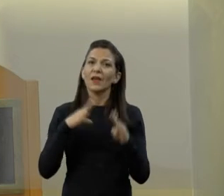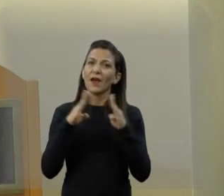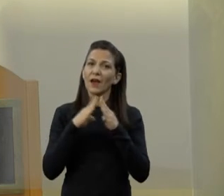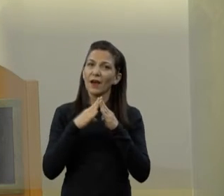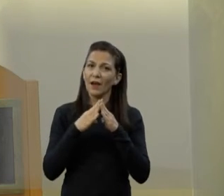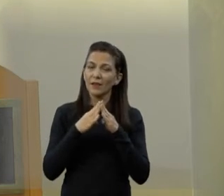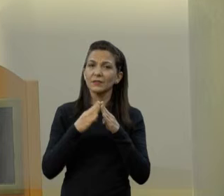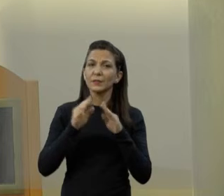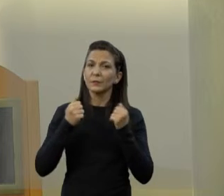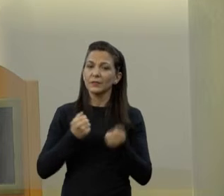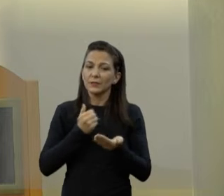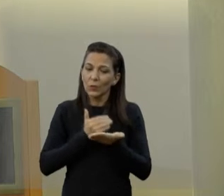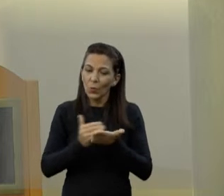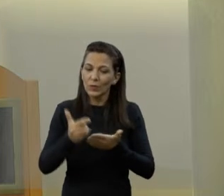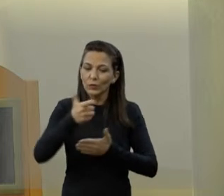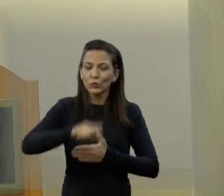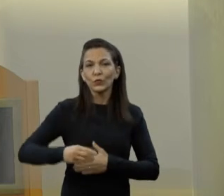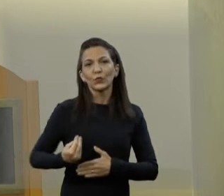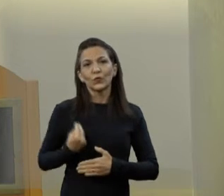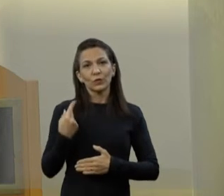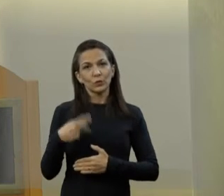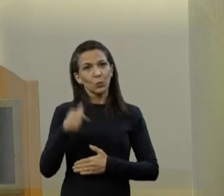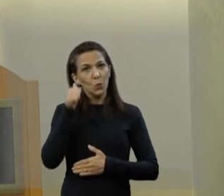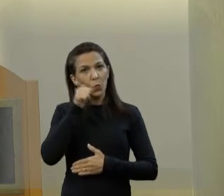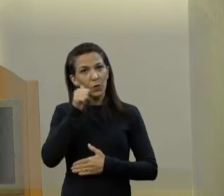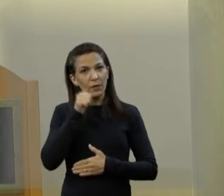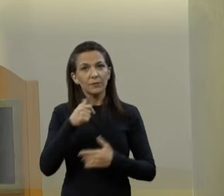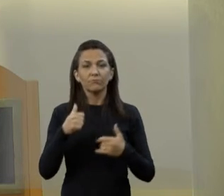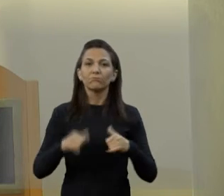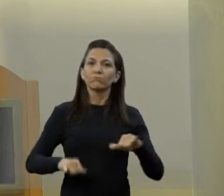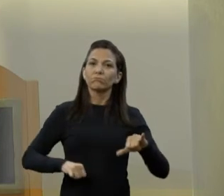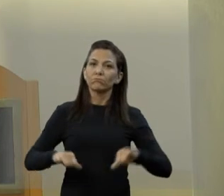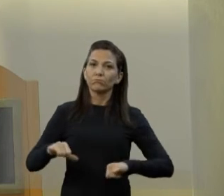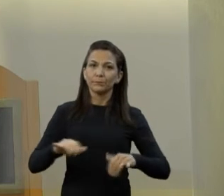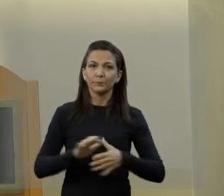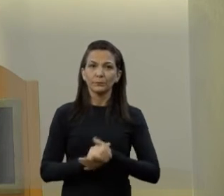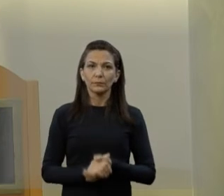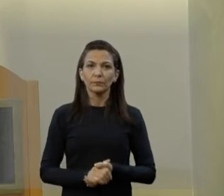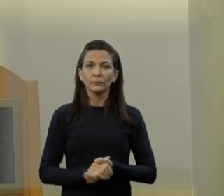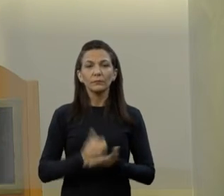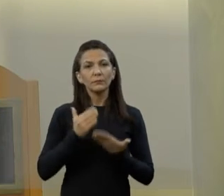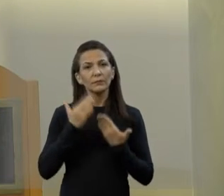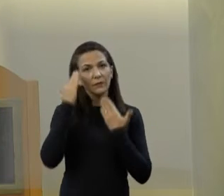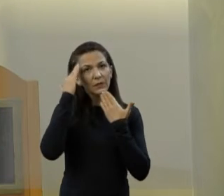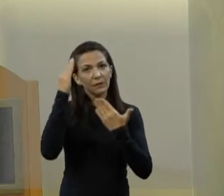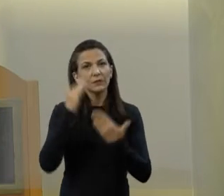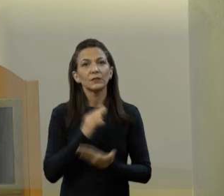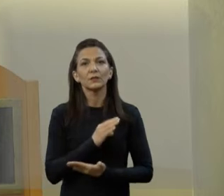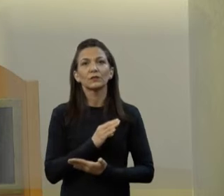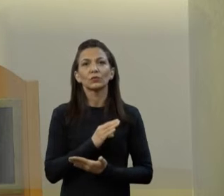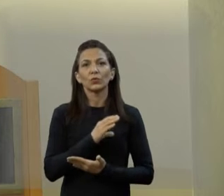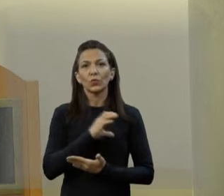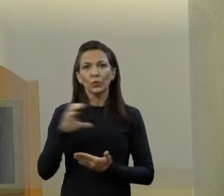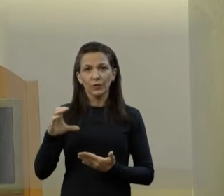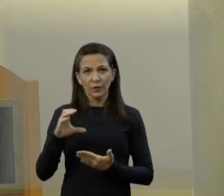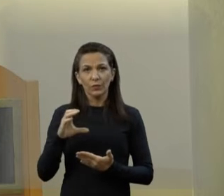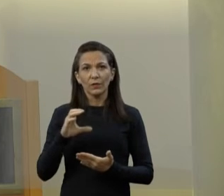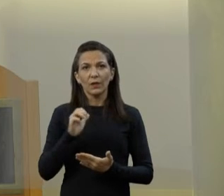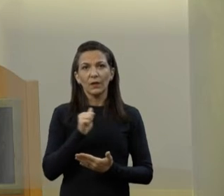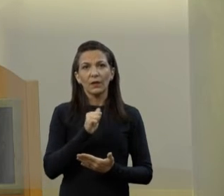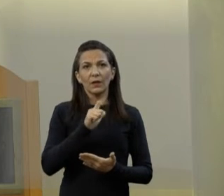precisam de recomeços Agradeço também a nossa querida coordenadora Municipal de políticas para as mulheres